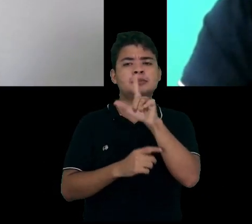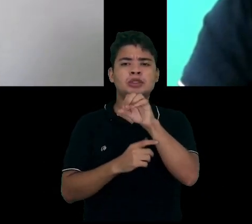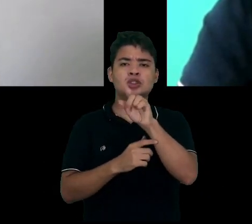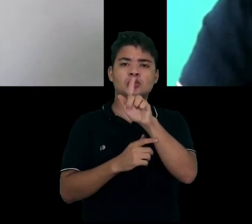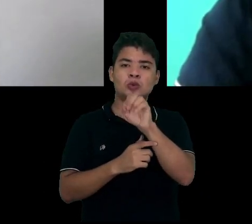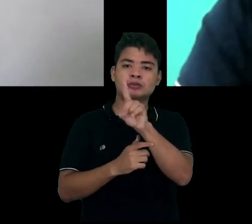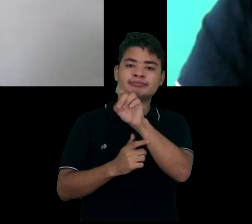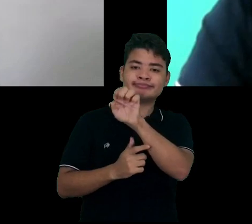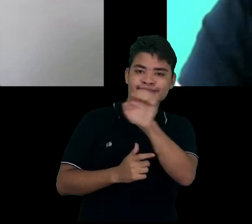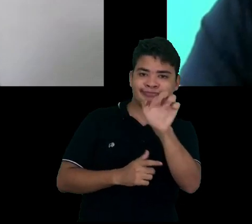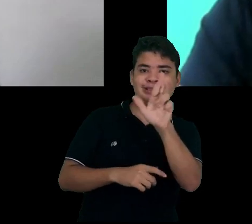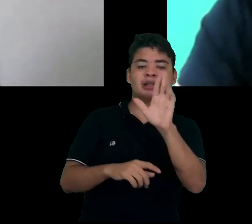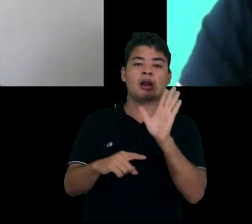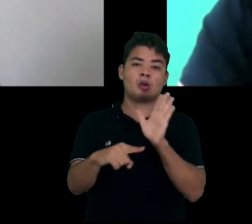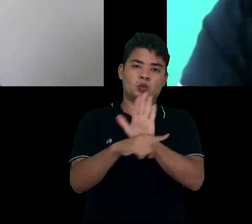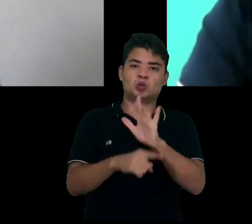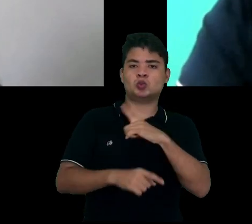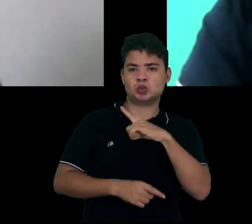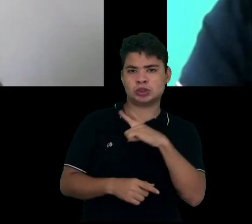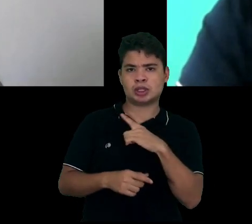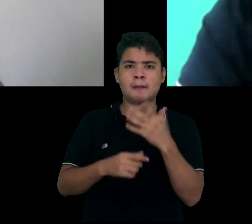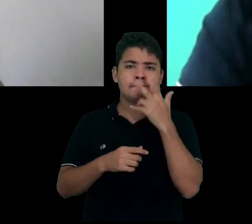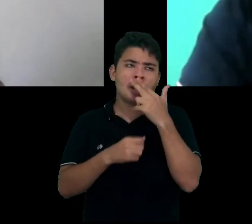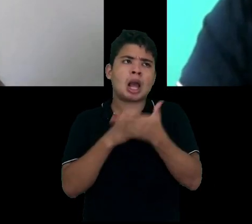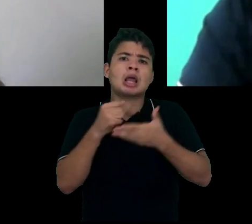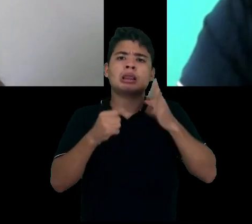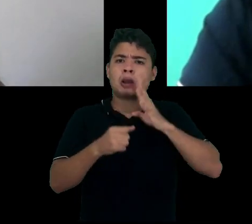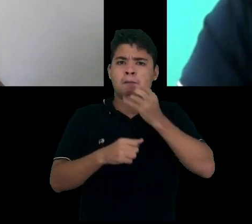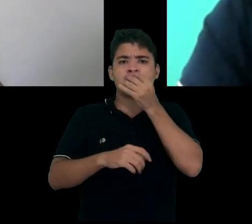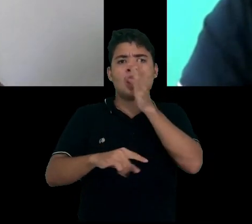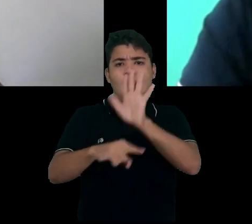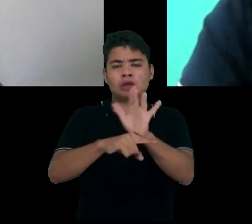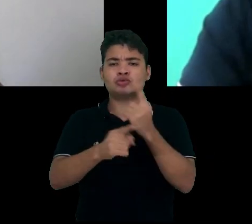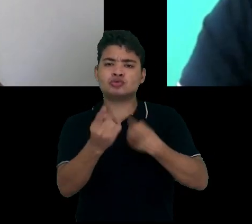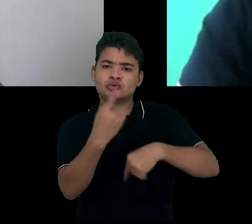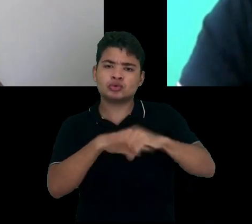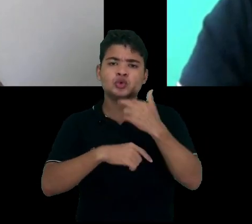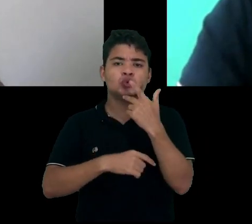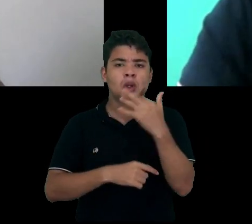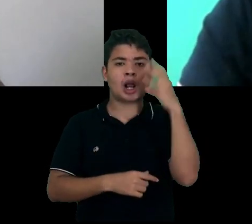também, que dá uma base legal para quem está aprendendo um idioma.